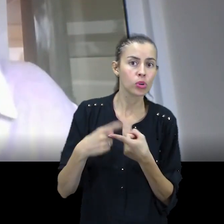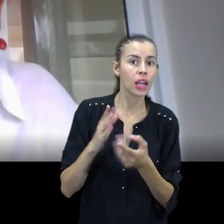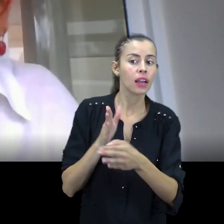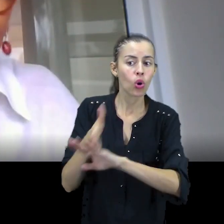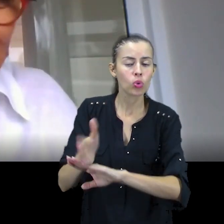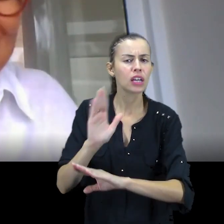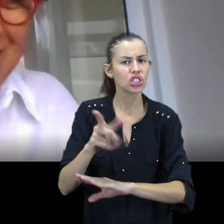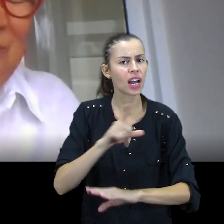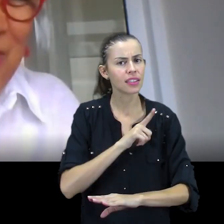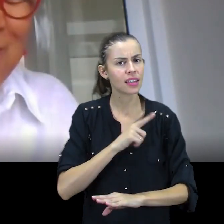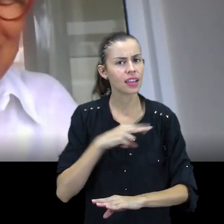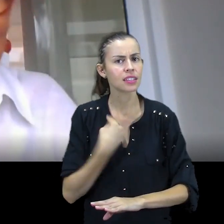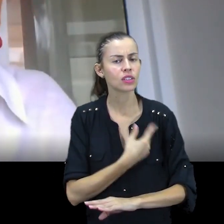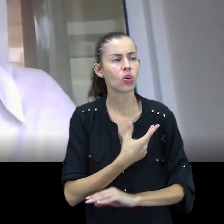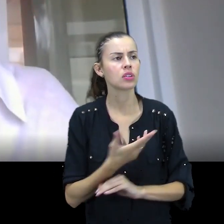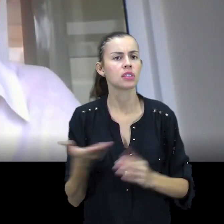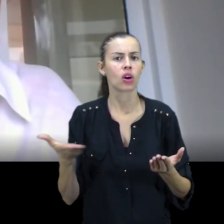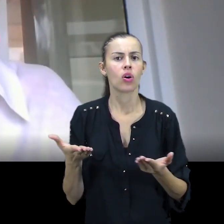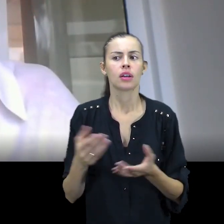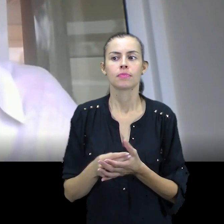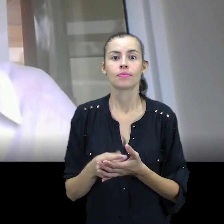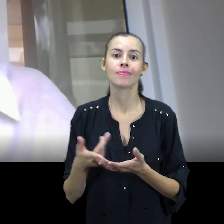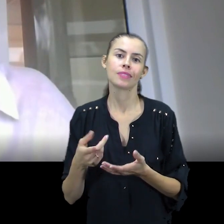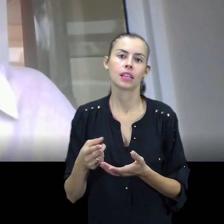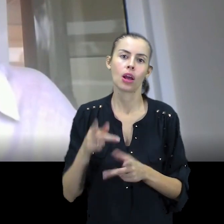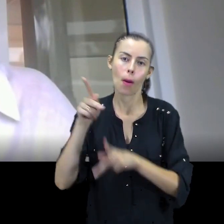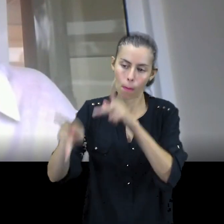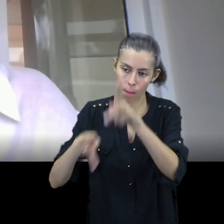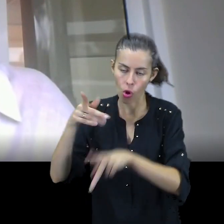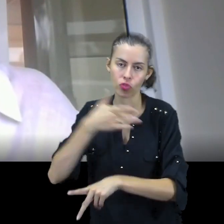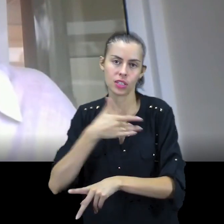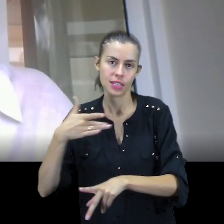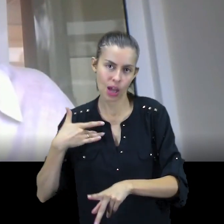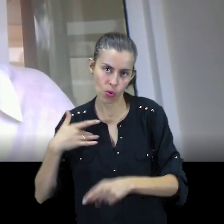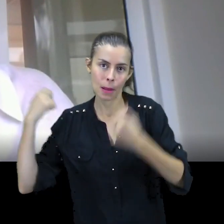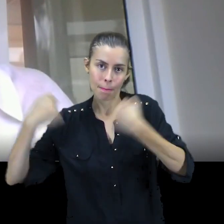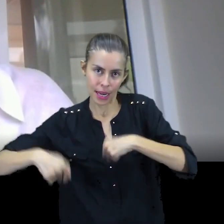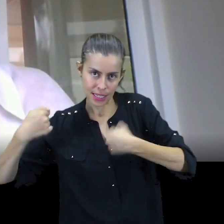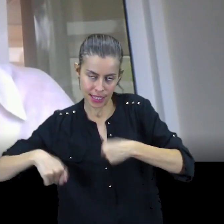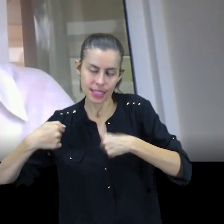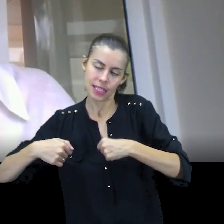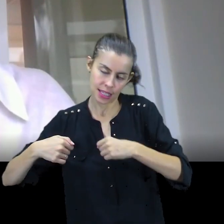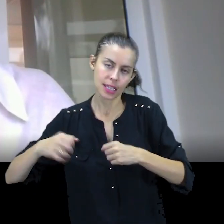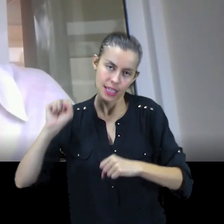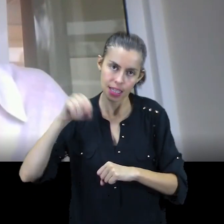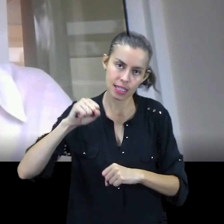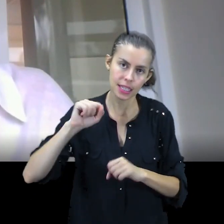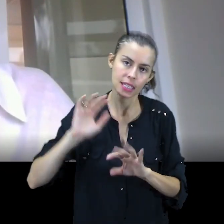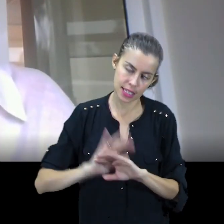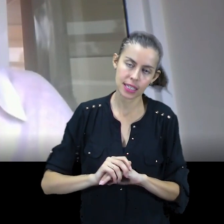são protocolos e são formas de organizar o cuidado que tem uma